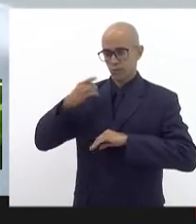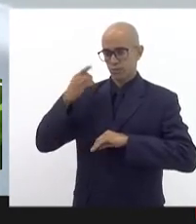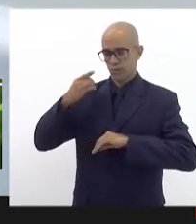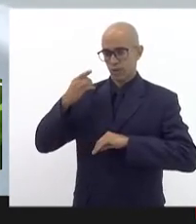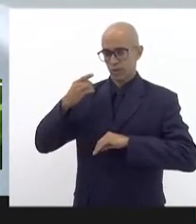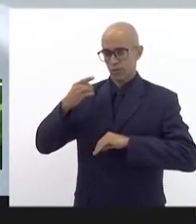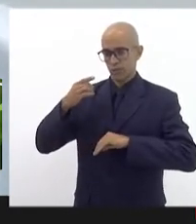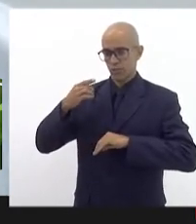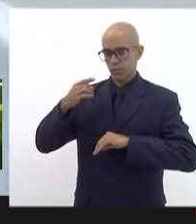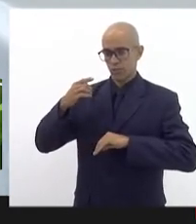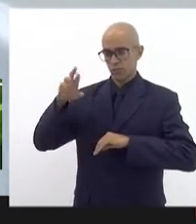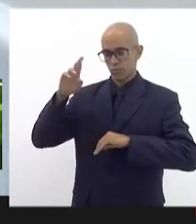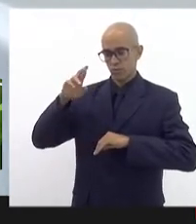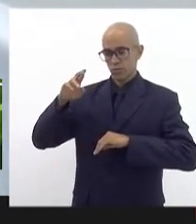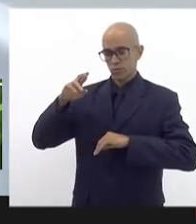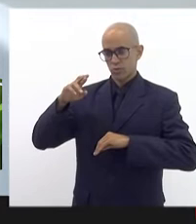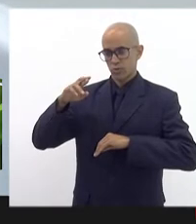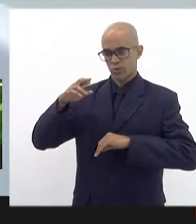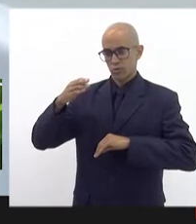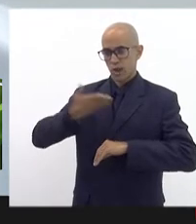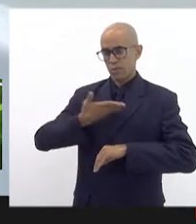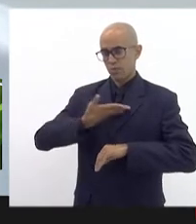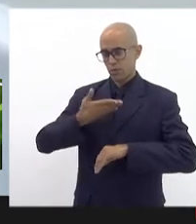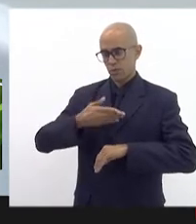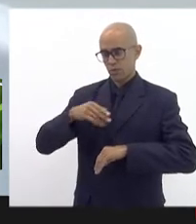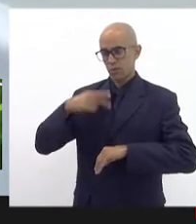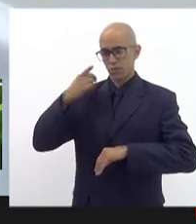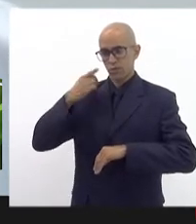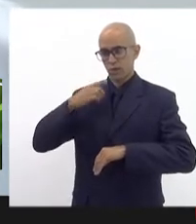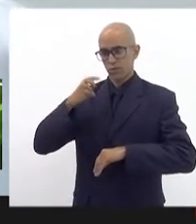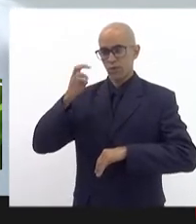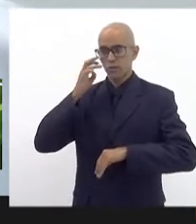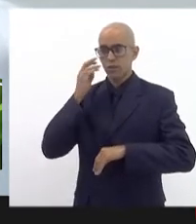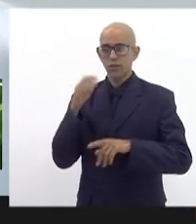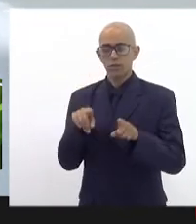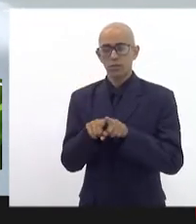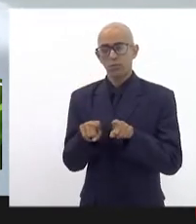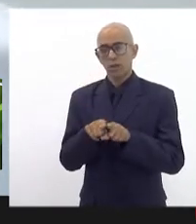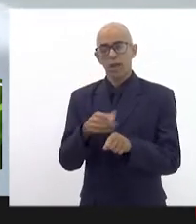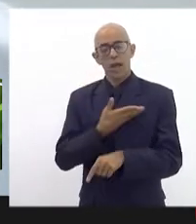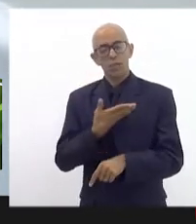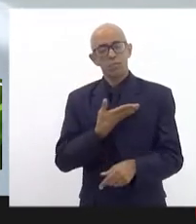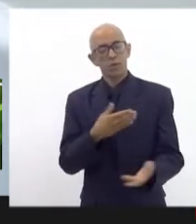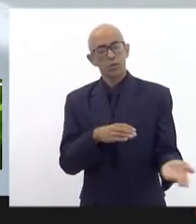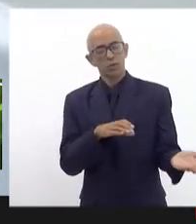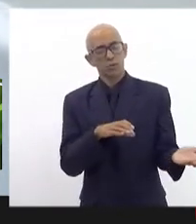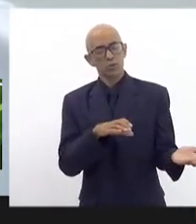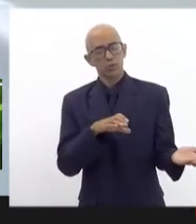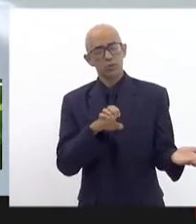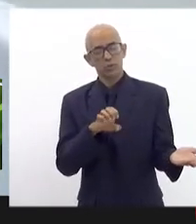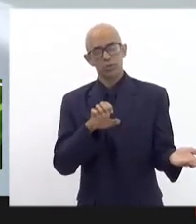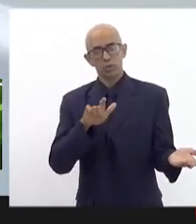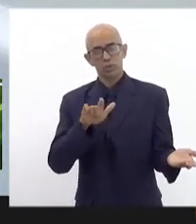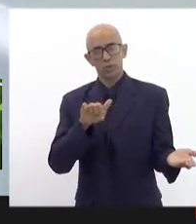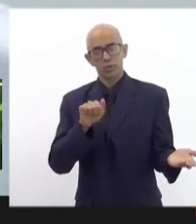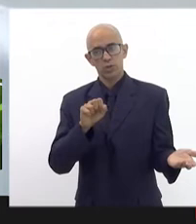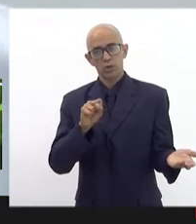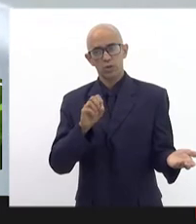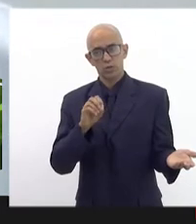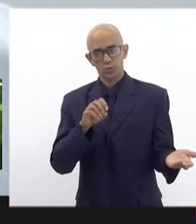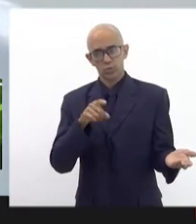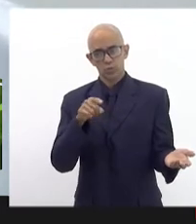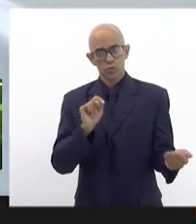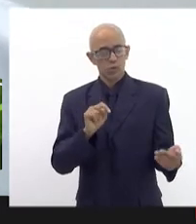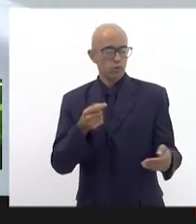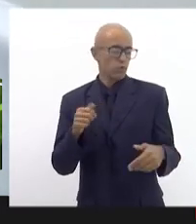deputado Valdec, querido amigo Celso Panceira, um parlamentar que foi atuante como deputado federal